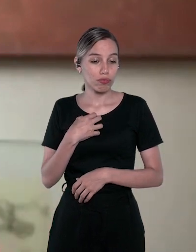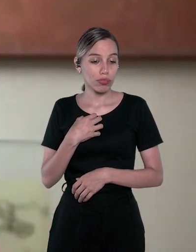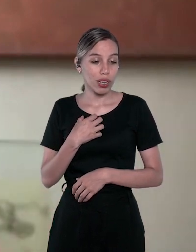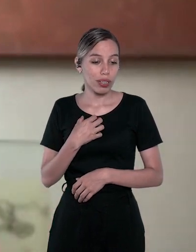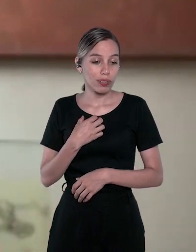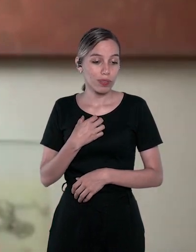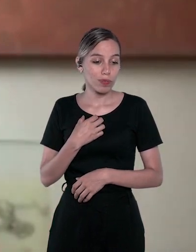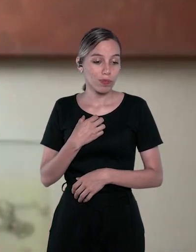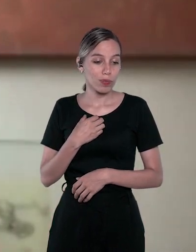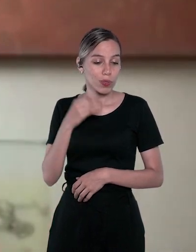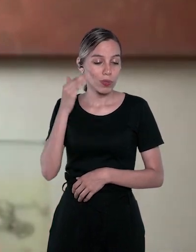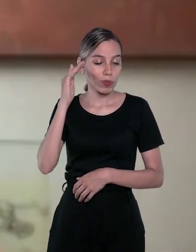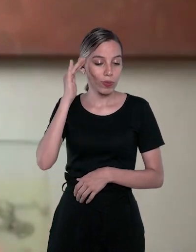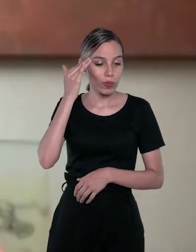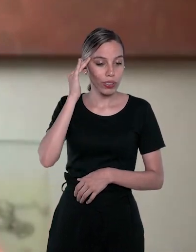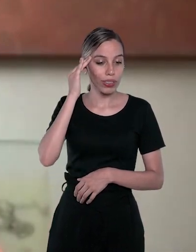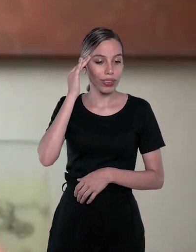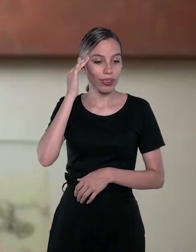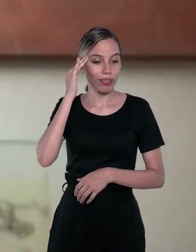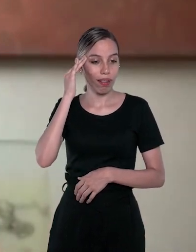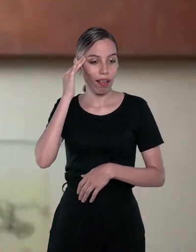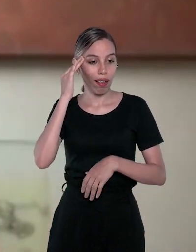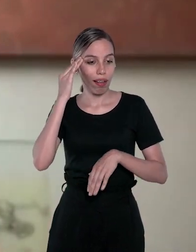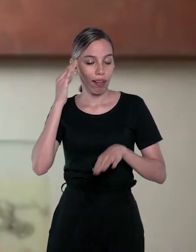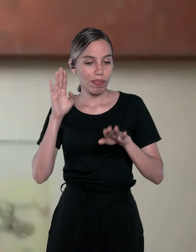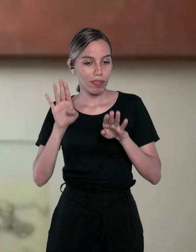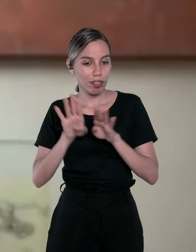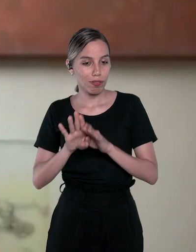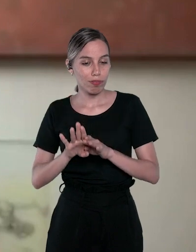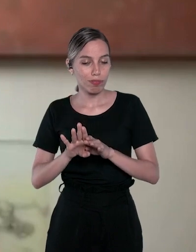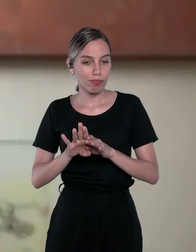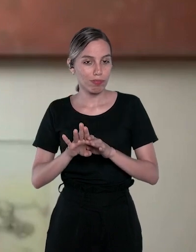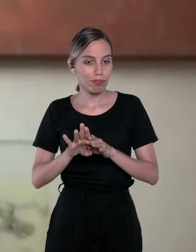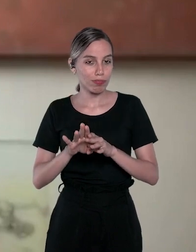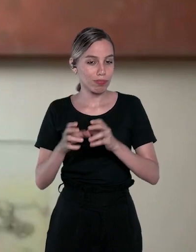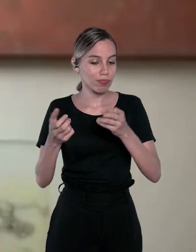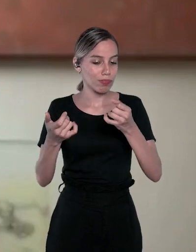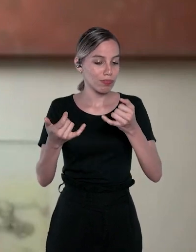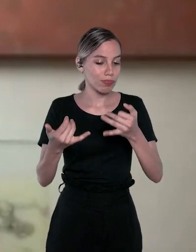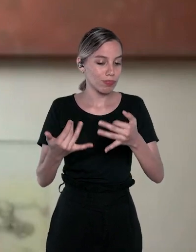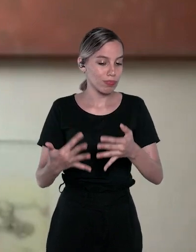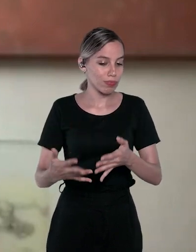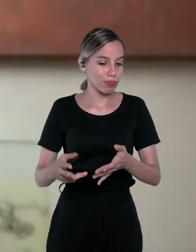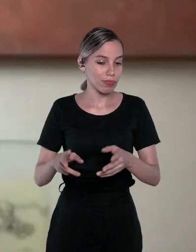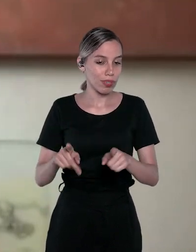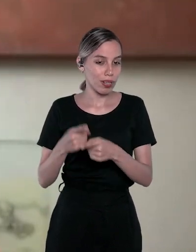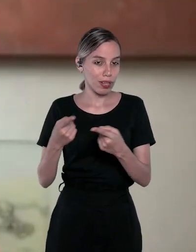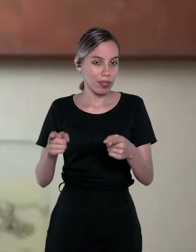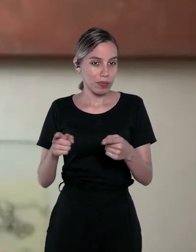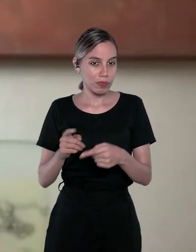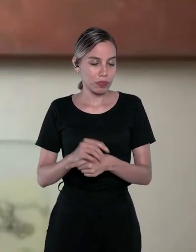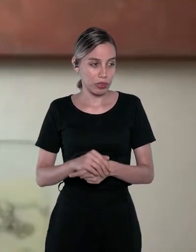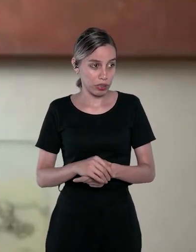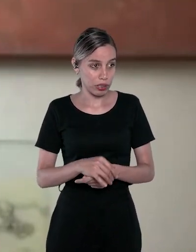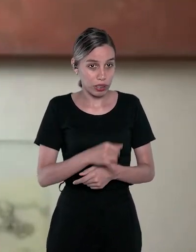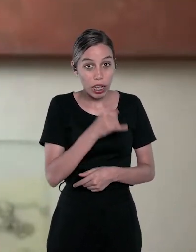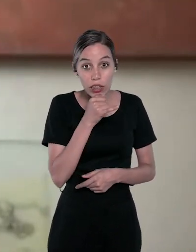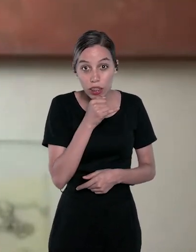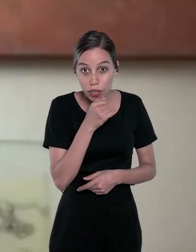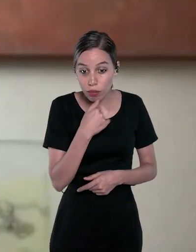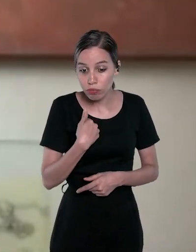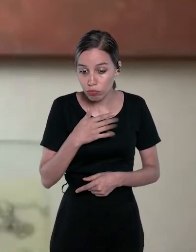interpretar a música e o poema ser interpretado musicalmente. Eu mesmo já fiz algumas letras de música,